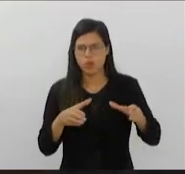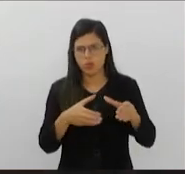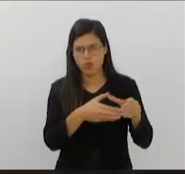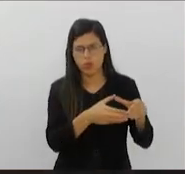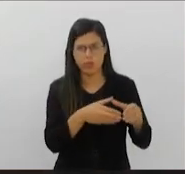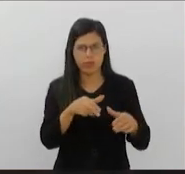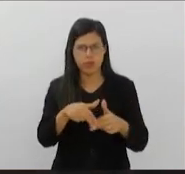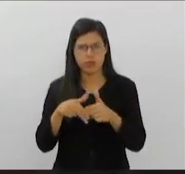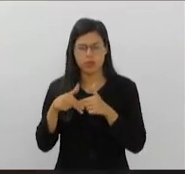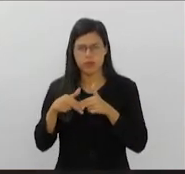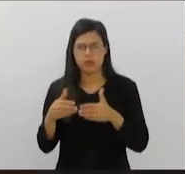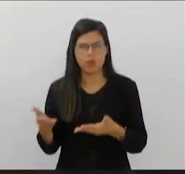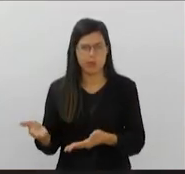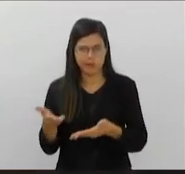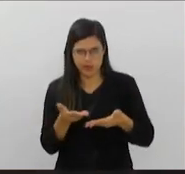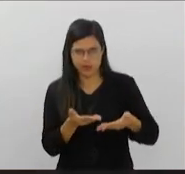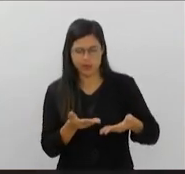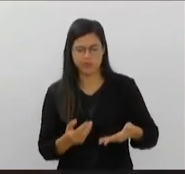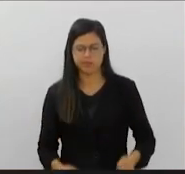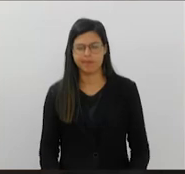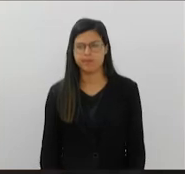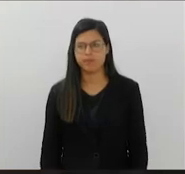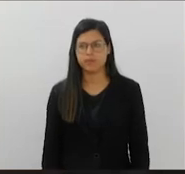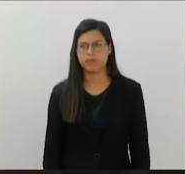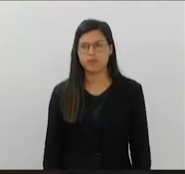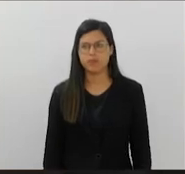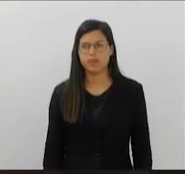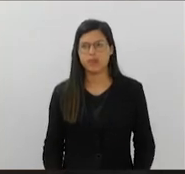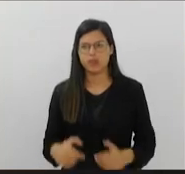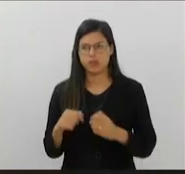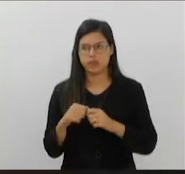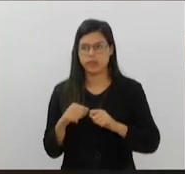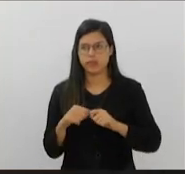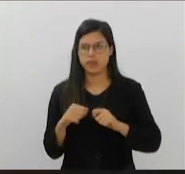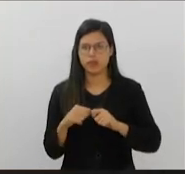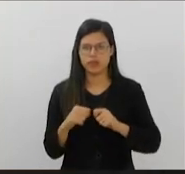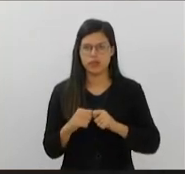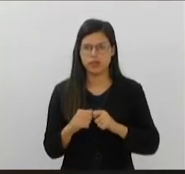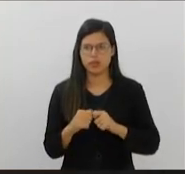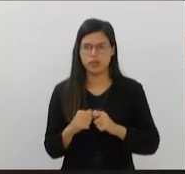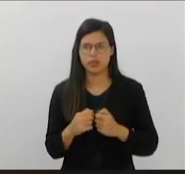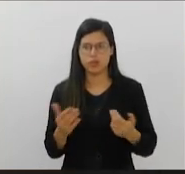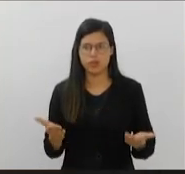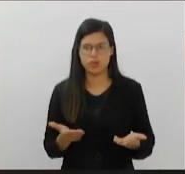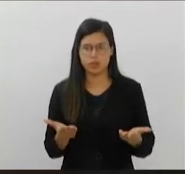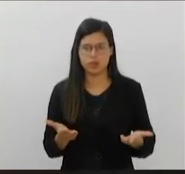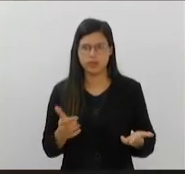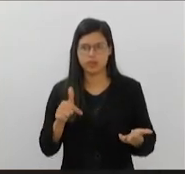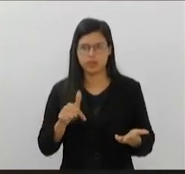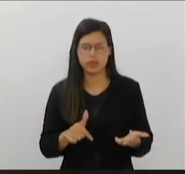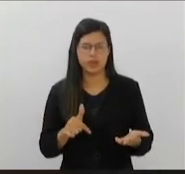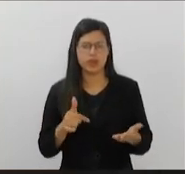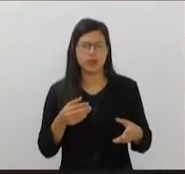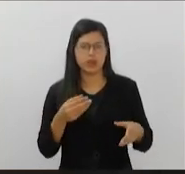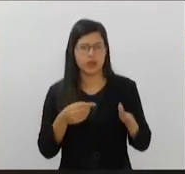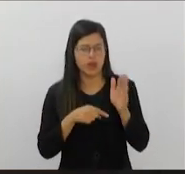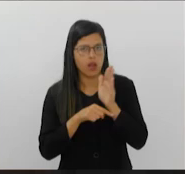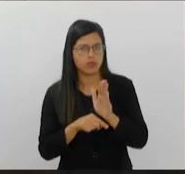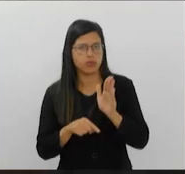esse convite que a gente, né, te fez e hoje você está aqui contribuindo